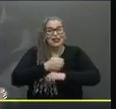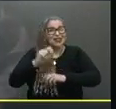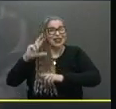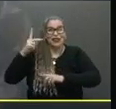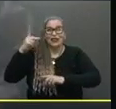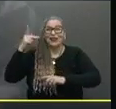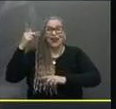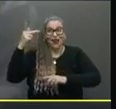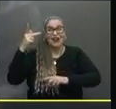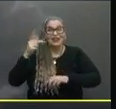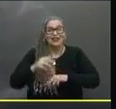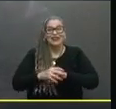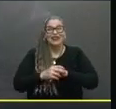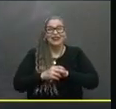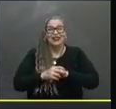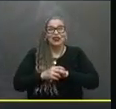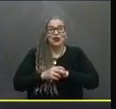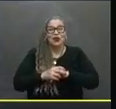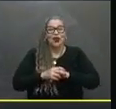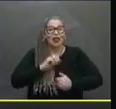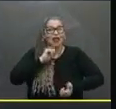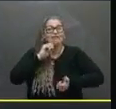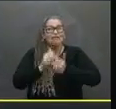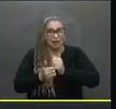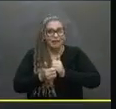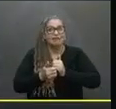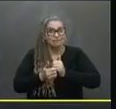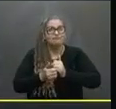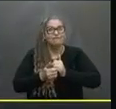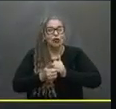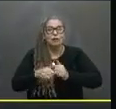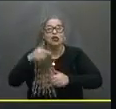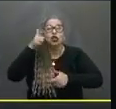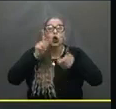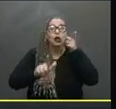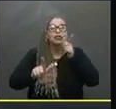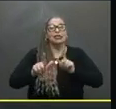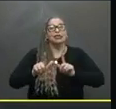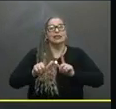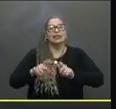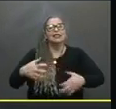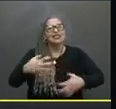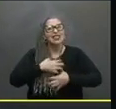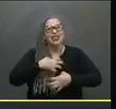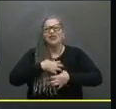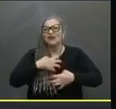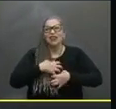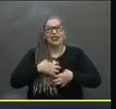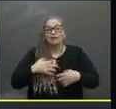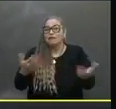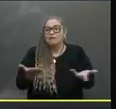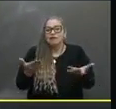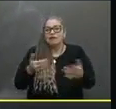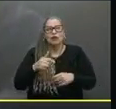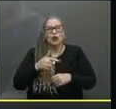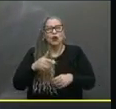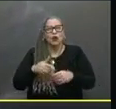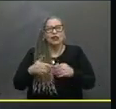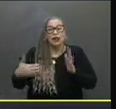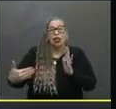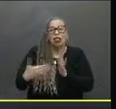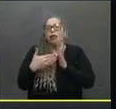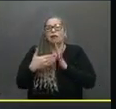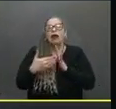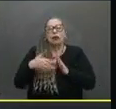história, quando a gente é atleta. Mas eu consegui ultrapassar esse sentimento que eu tenho, consegui ultrapassar essa barreira,